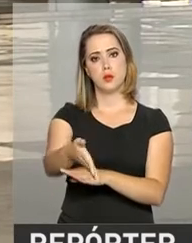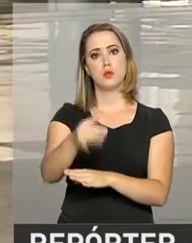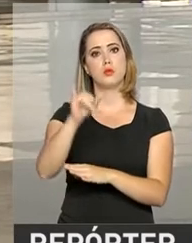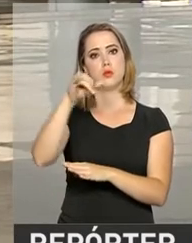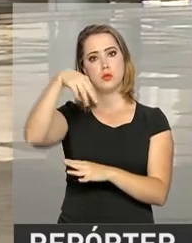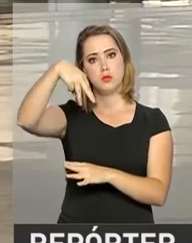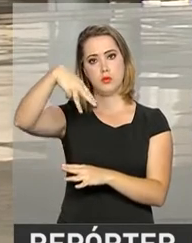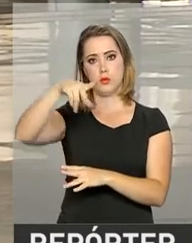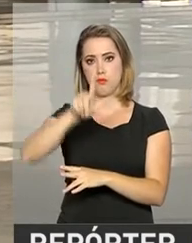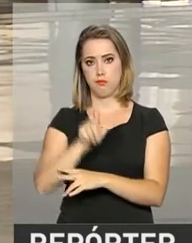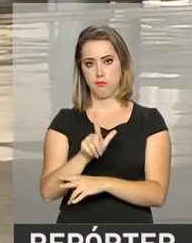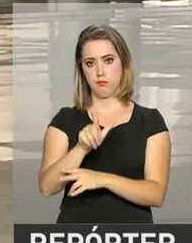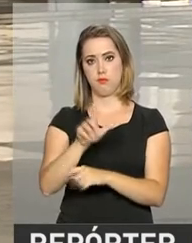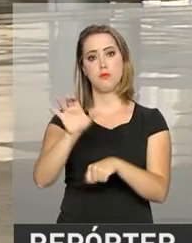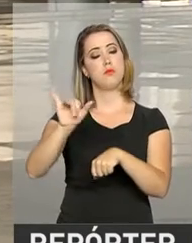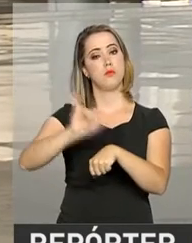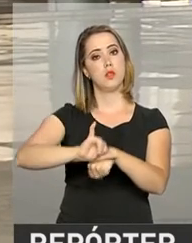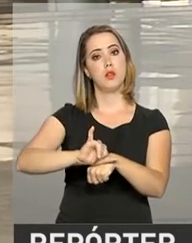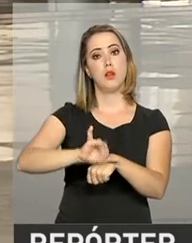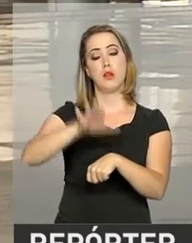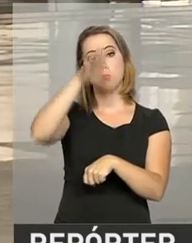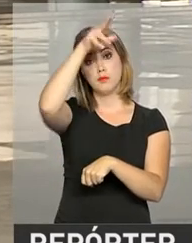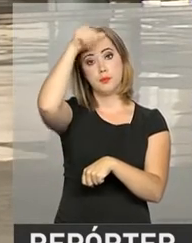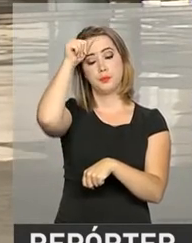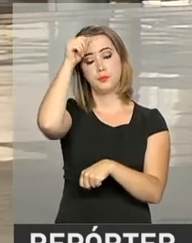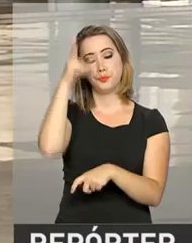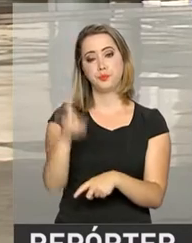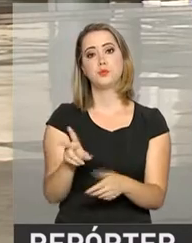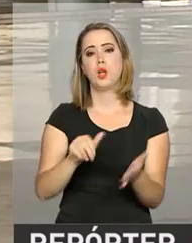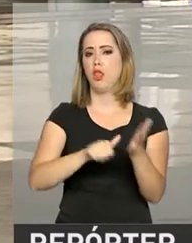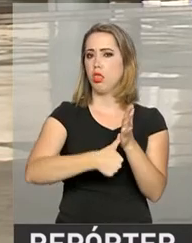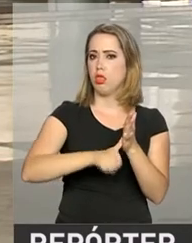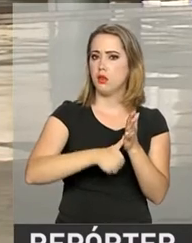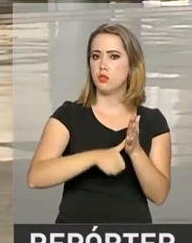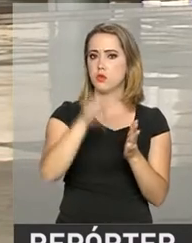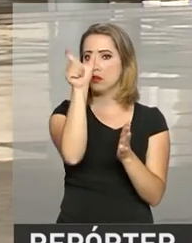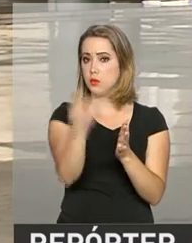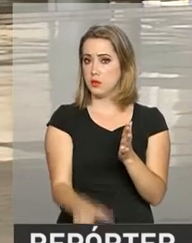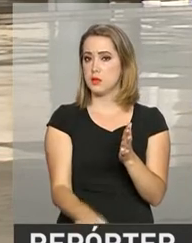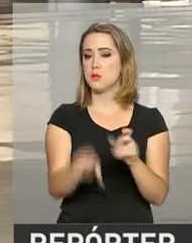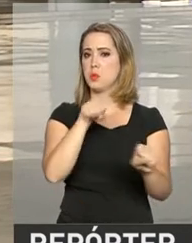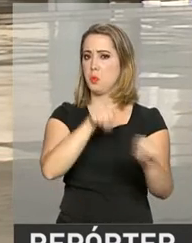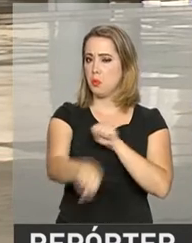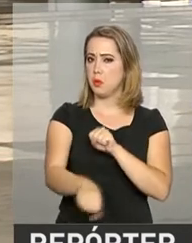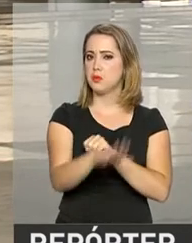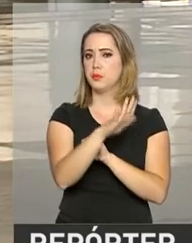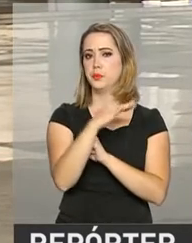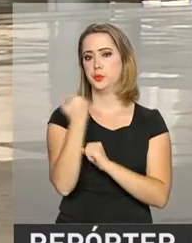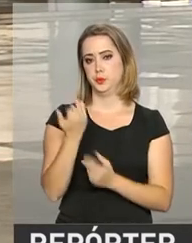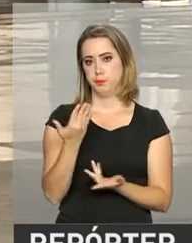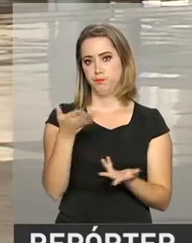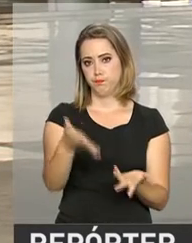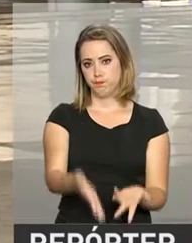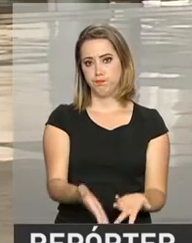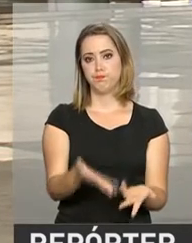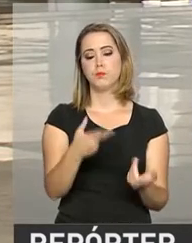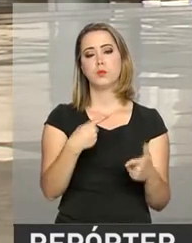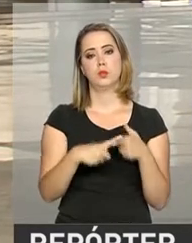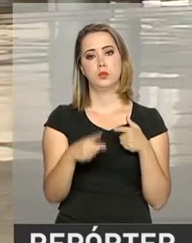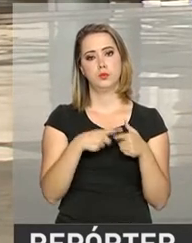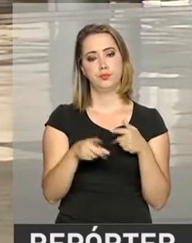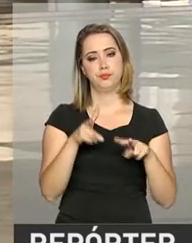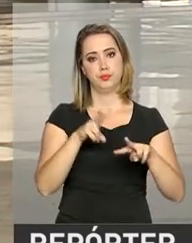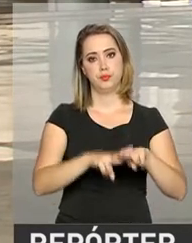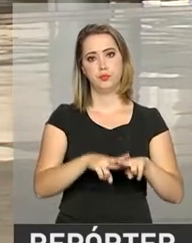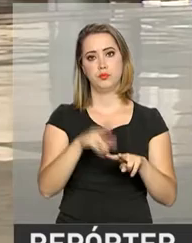Médico Legal do Estado do Amazonas na identificação dos corpos dos mortos nesta rebelião no